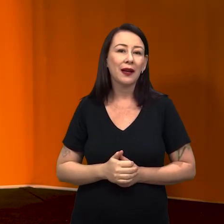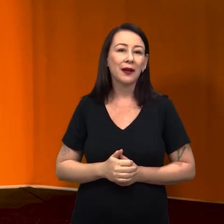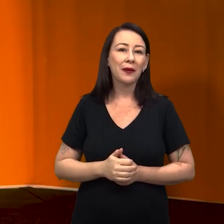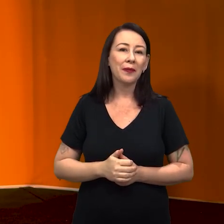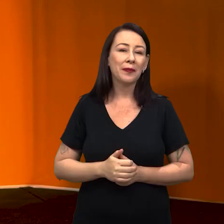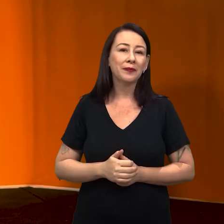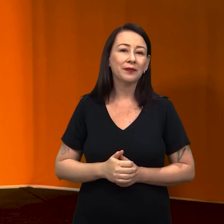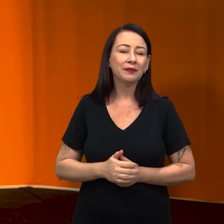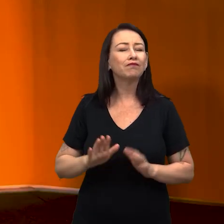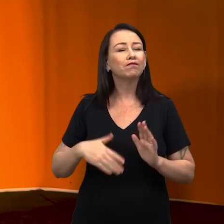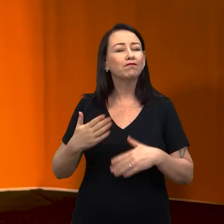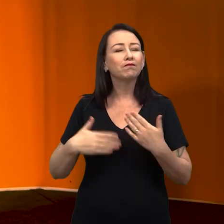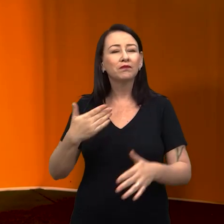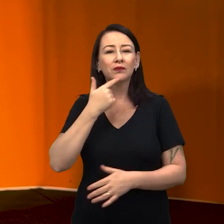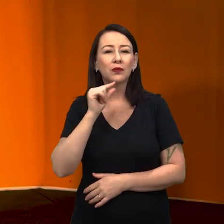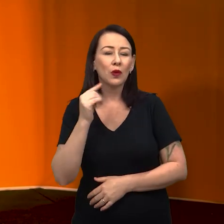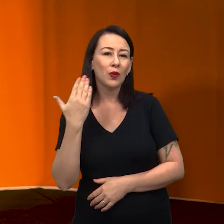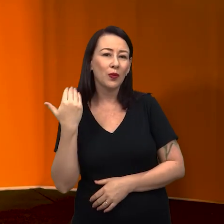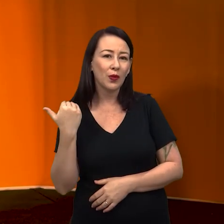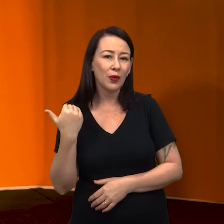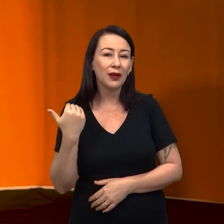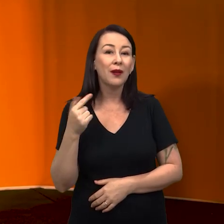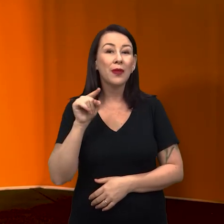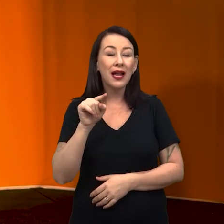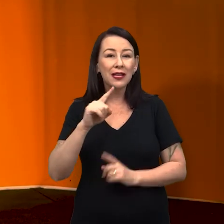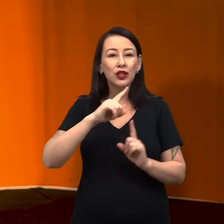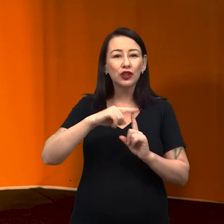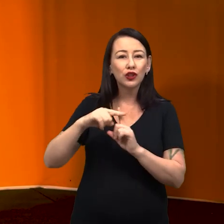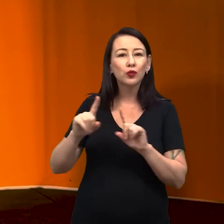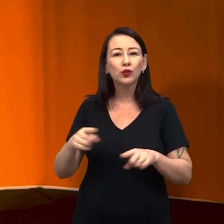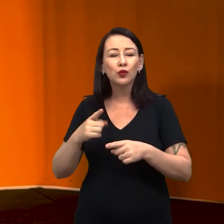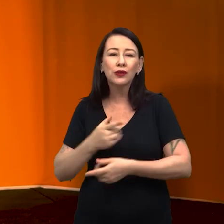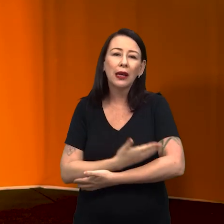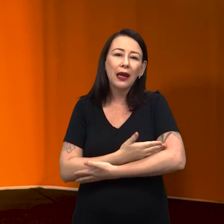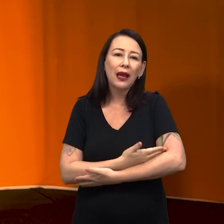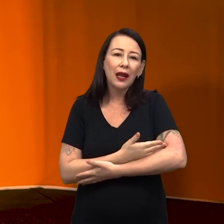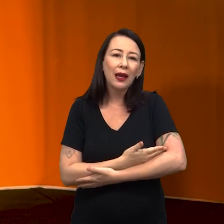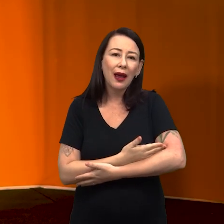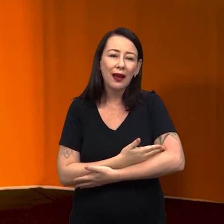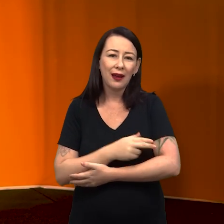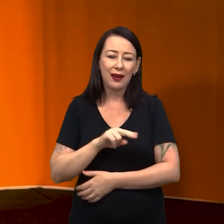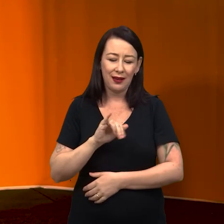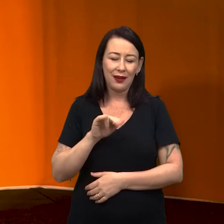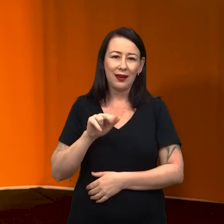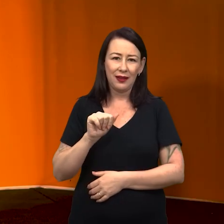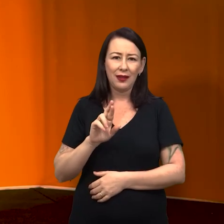pouco tempo atrás, que essas músicas de ninar, elas traziam